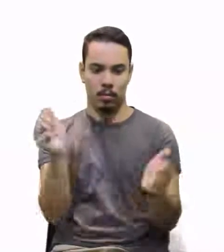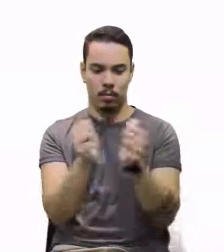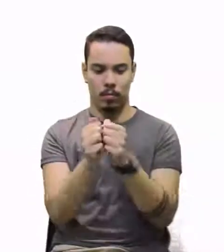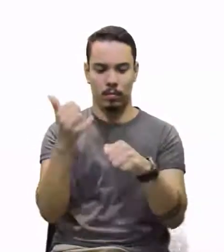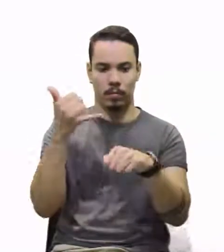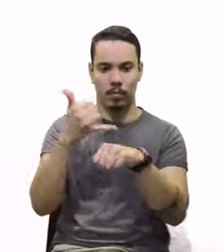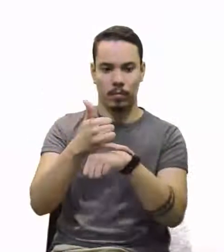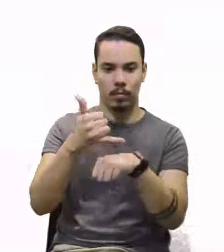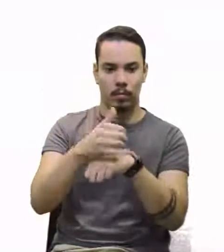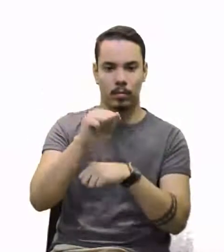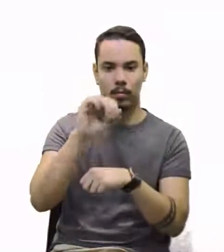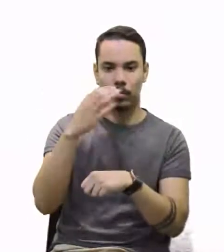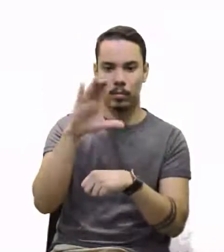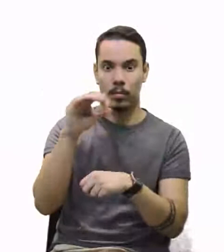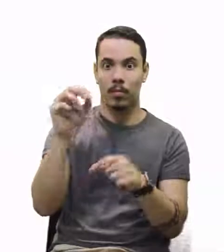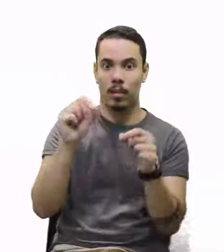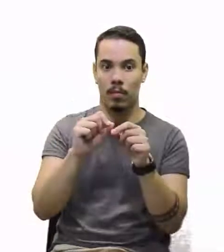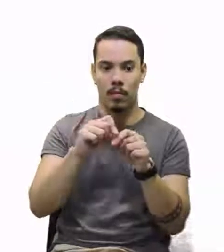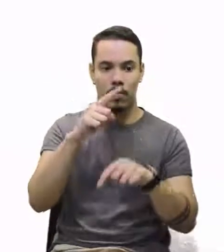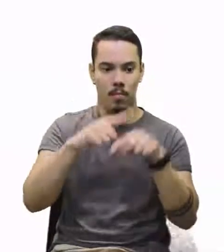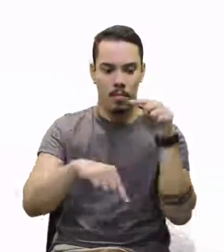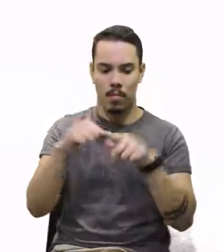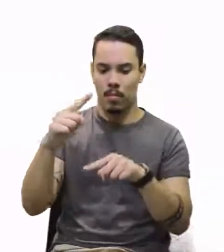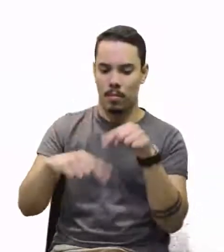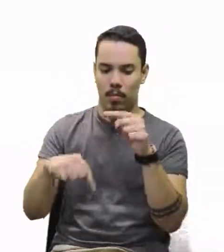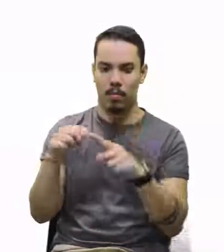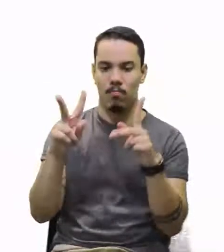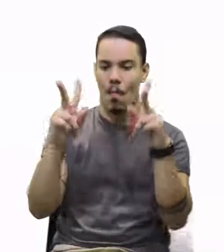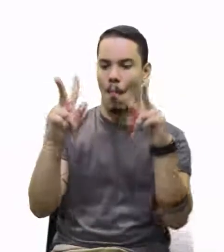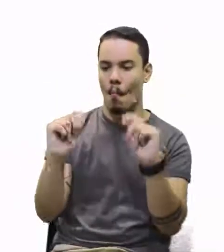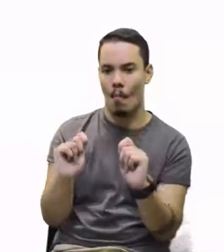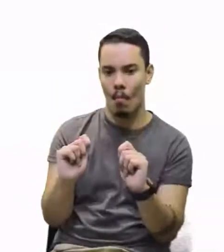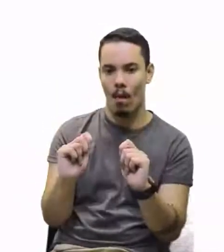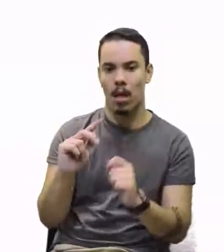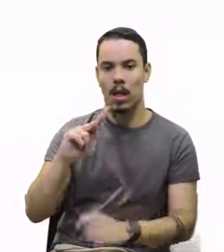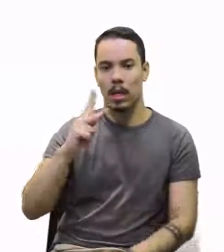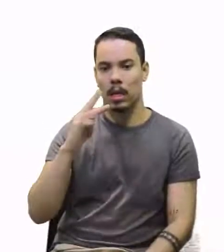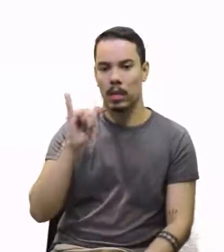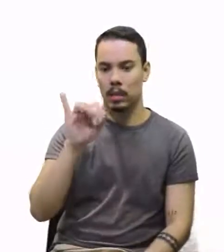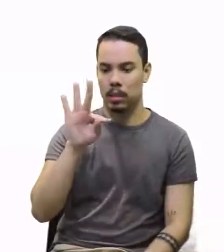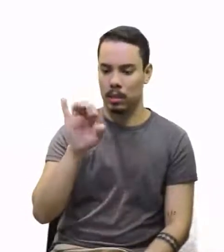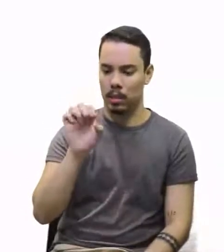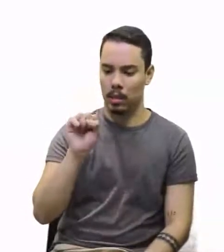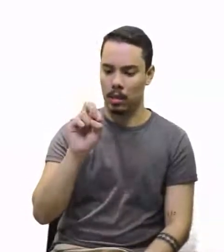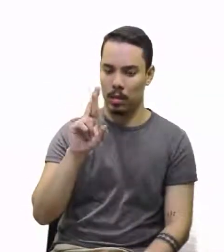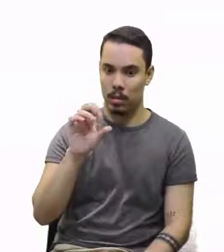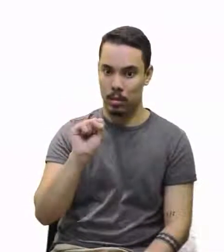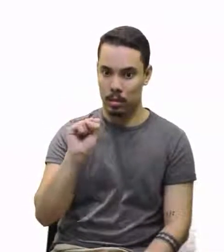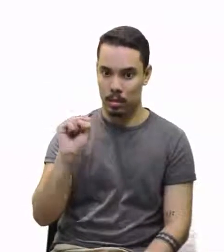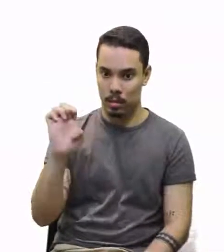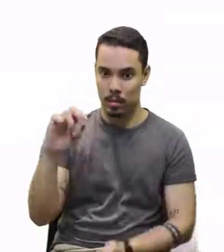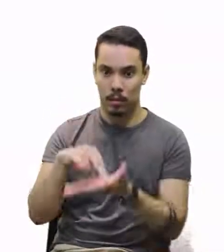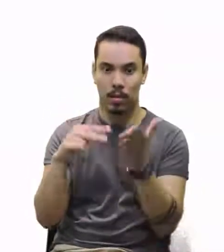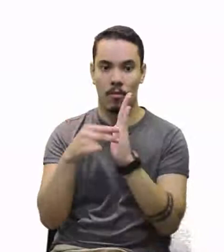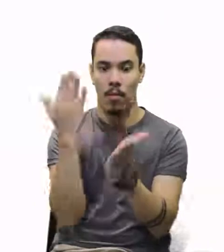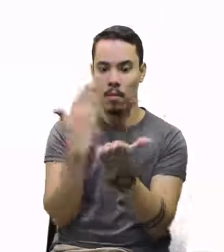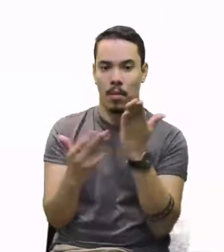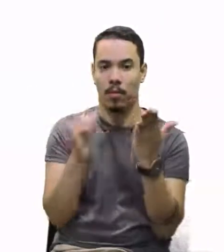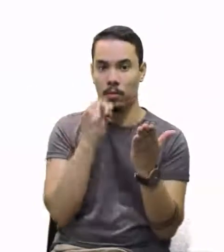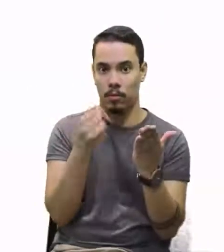que a esterese no material seja reduzida. Esterese é perda de energia, tá?